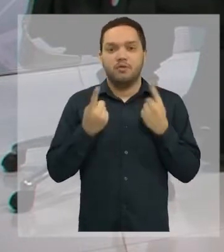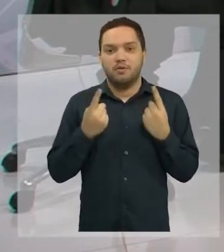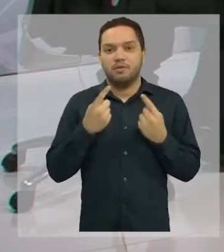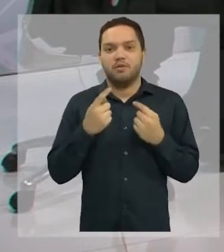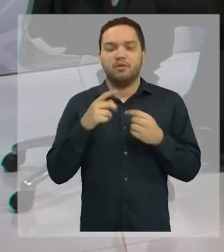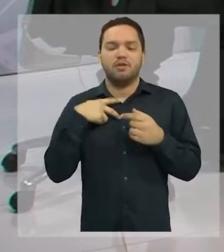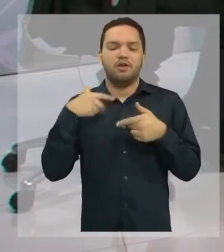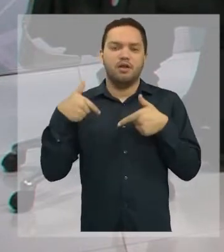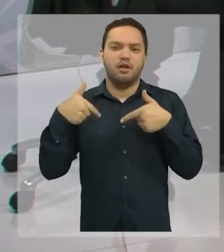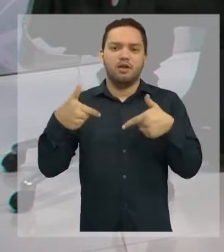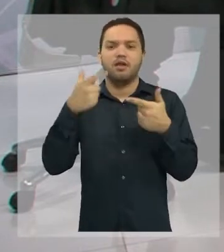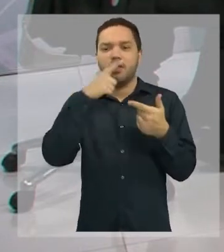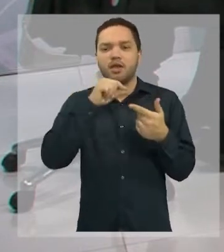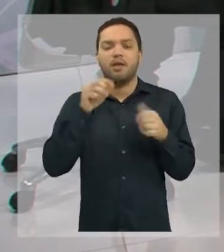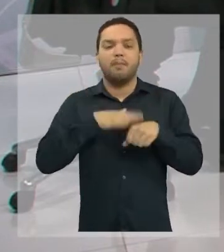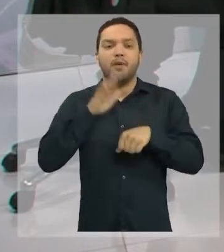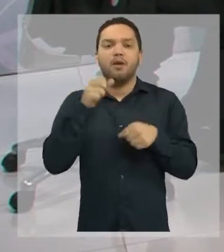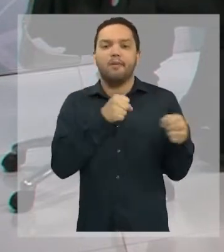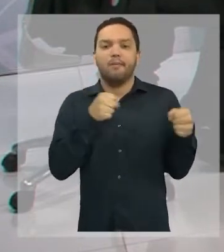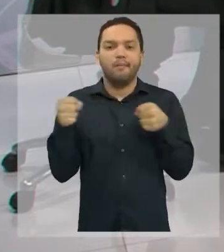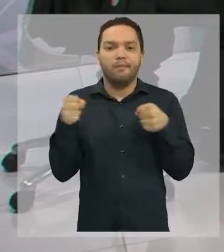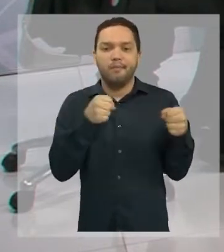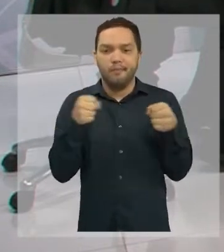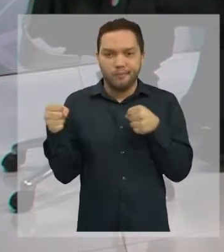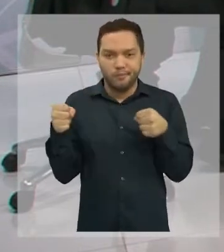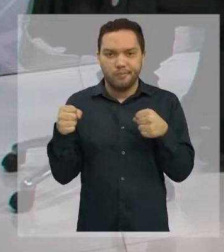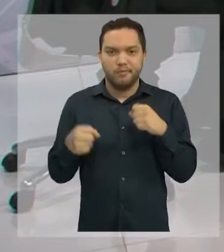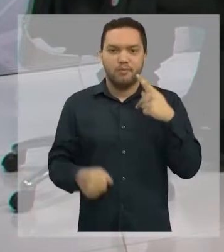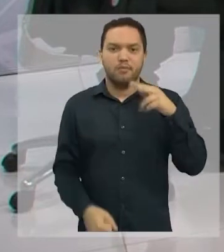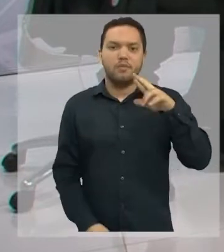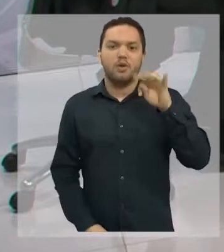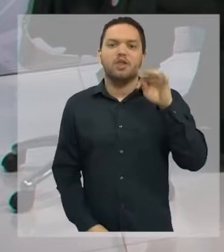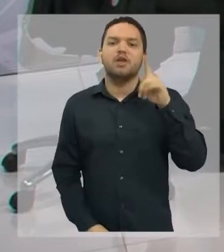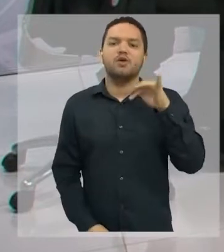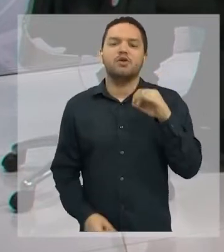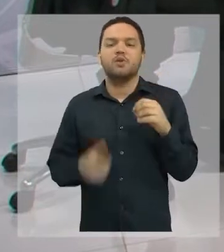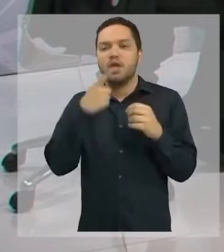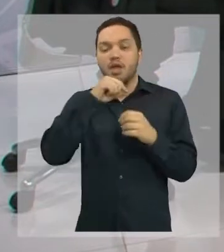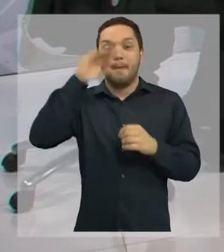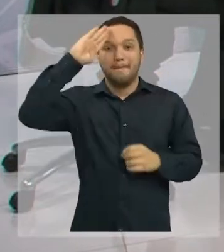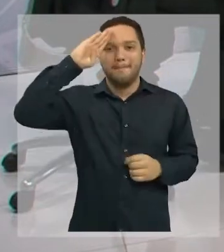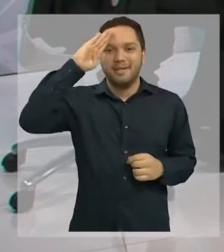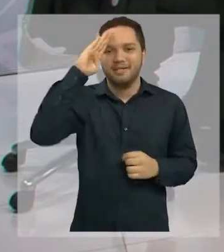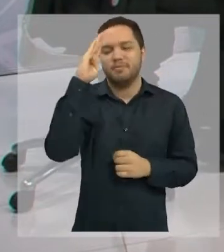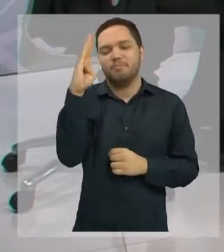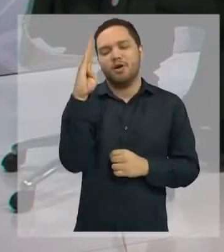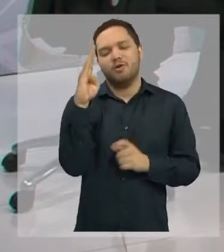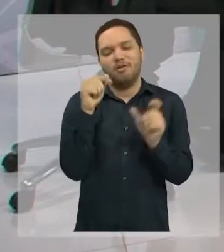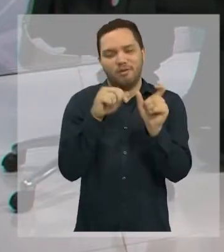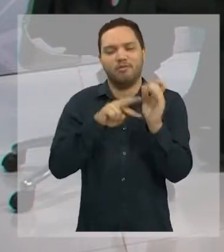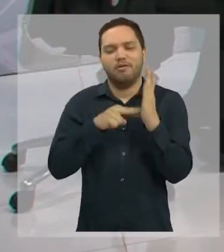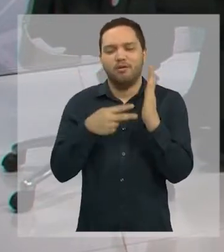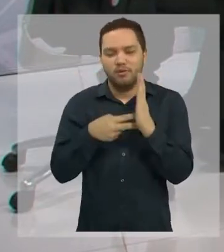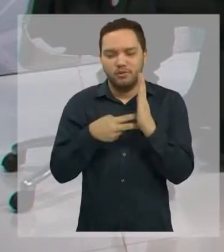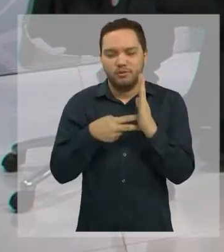porque ficou aquela luta de qual o poder que estava tendo protagonismo na administração do país, se